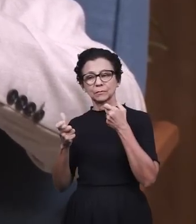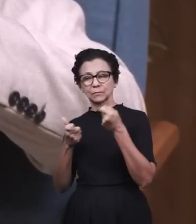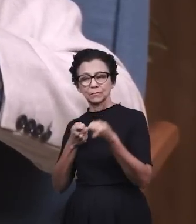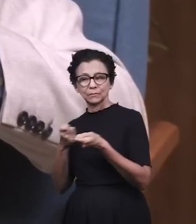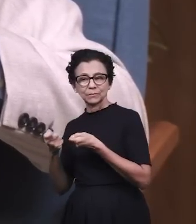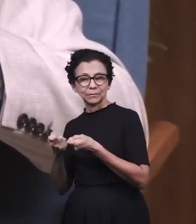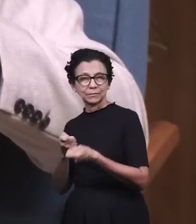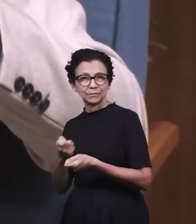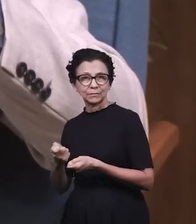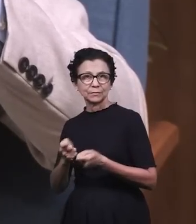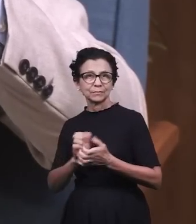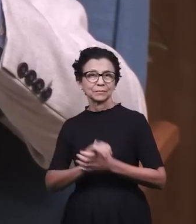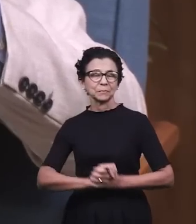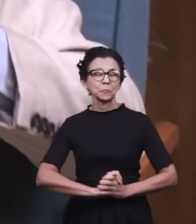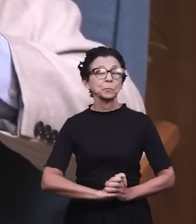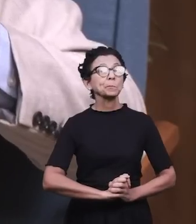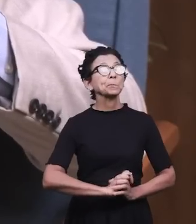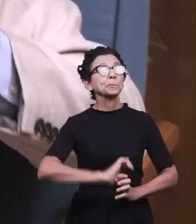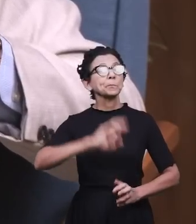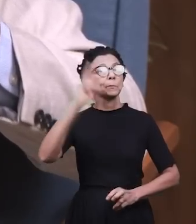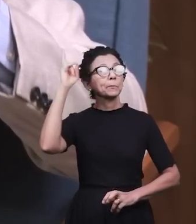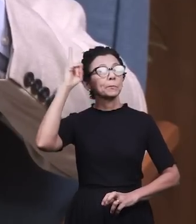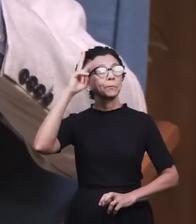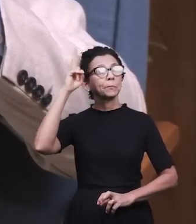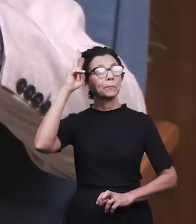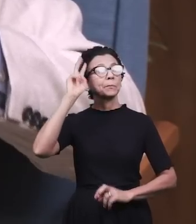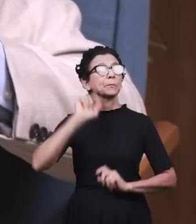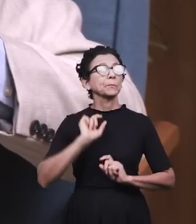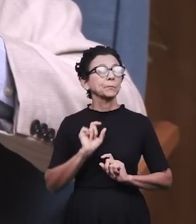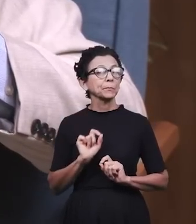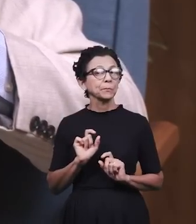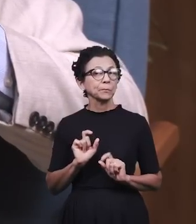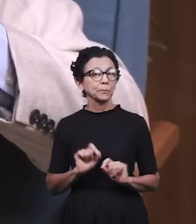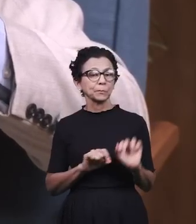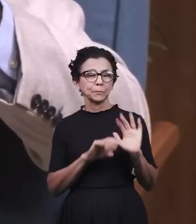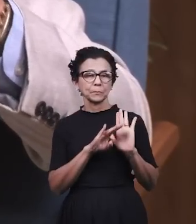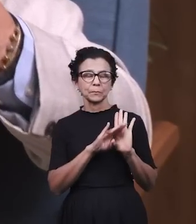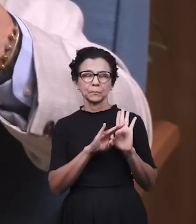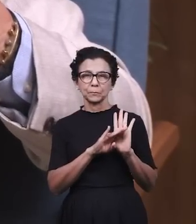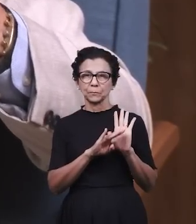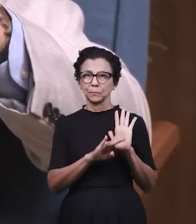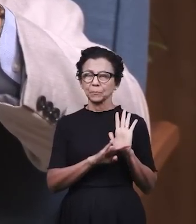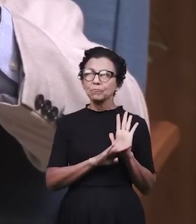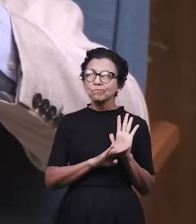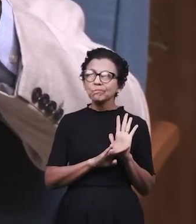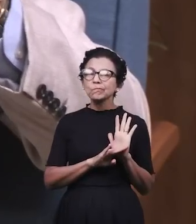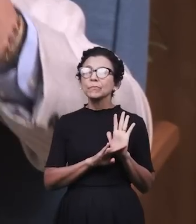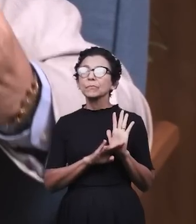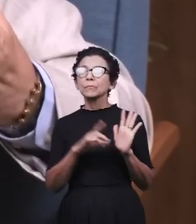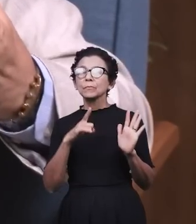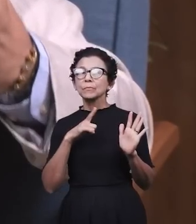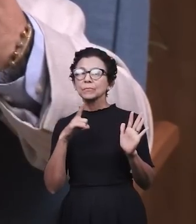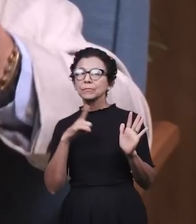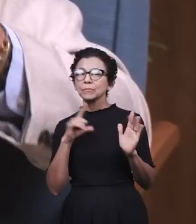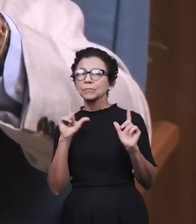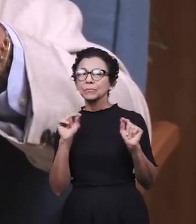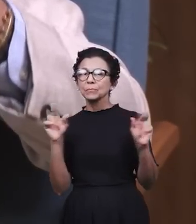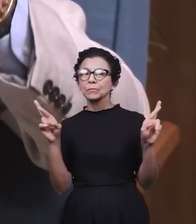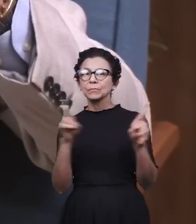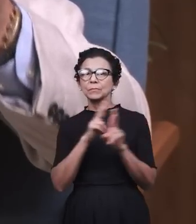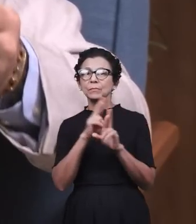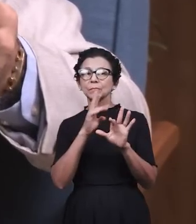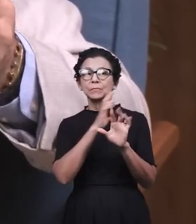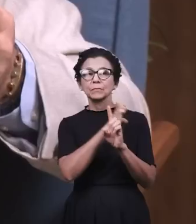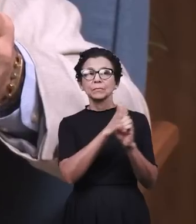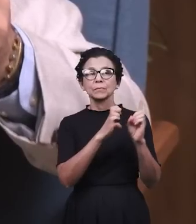sentido, a abordagem. Lembrando que esse programa, ele acontece como uma sequência da Escola